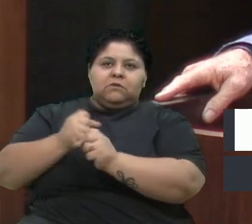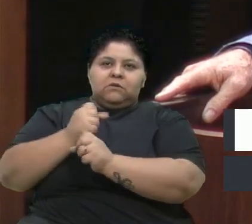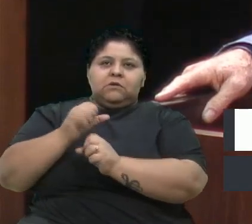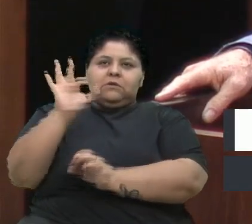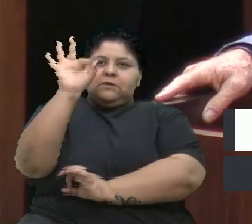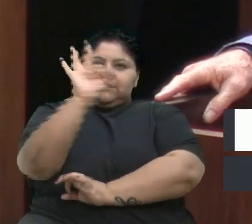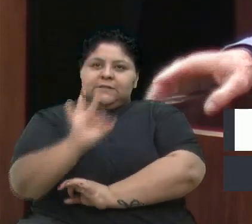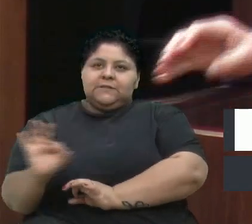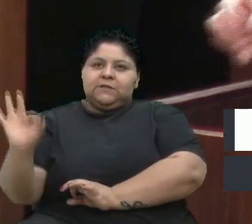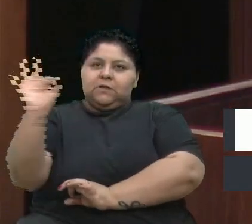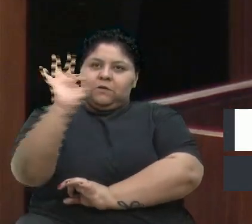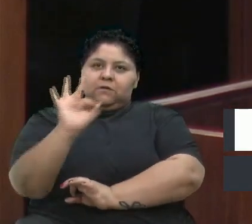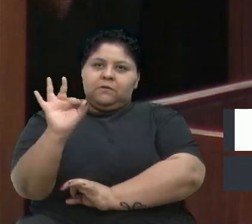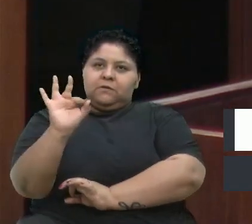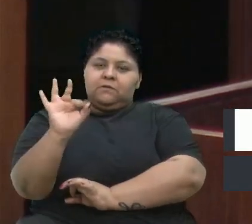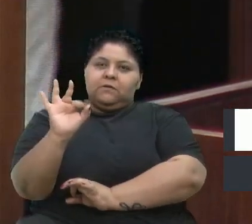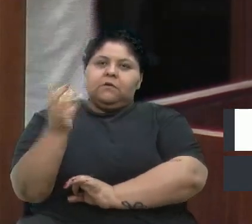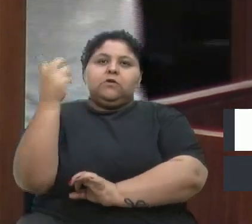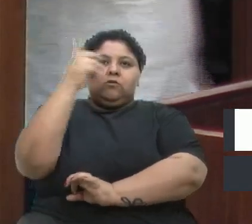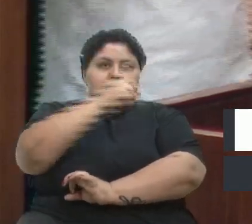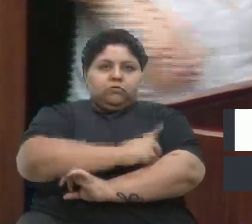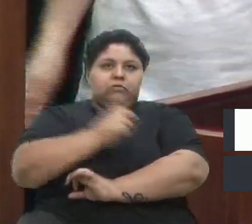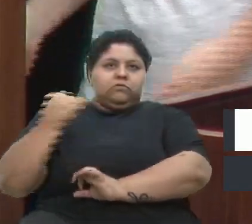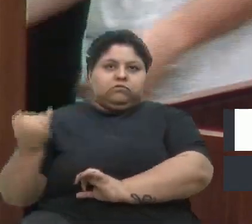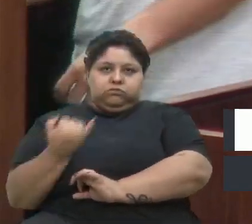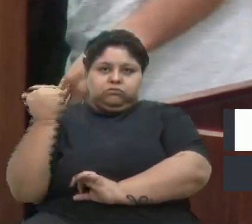Operário. Uma data importante,